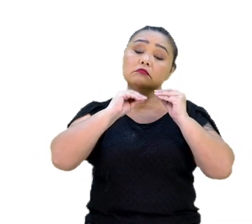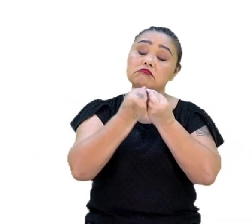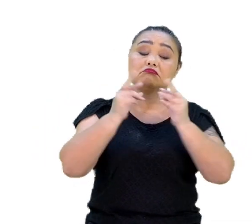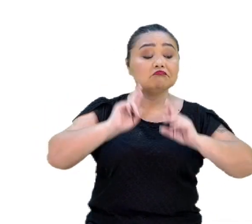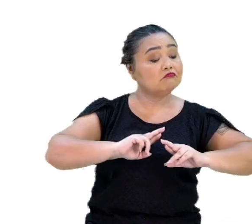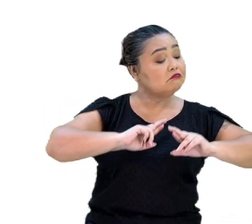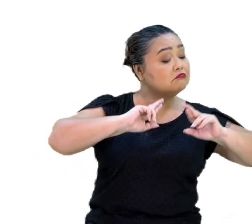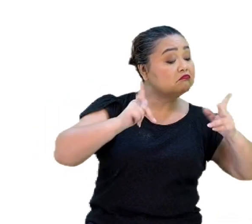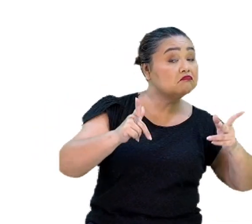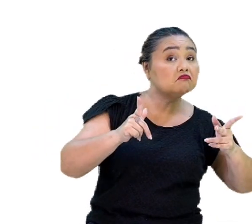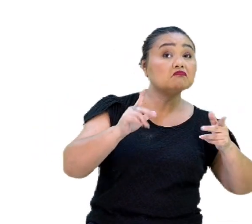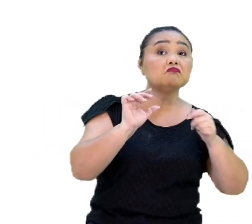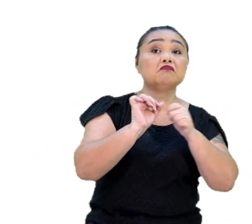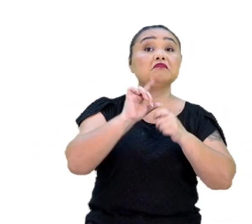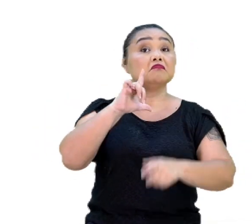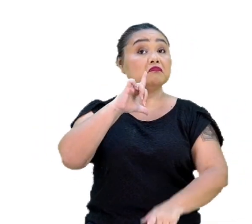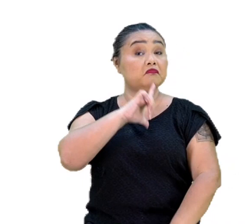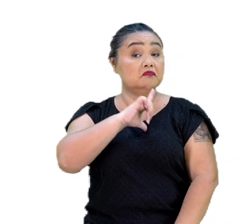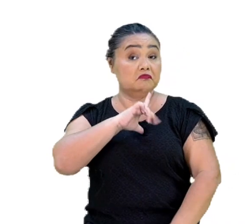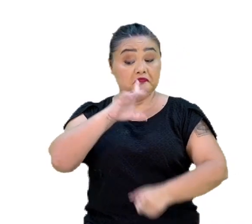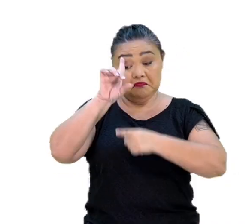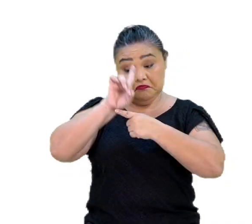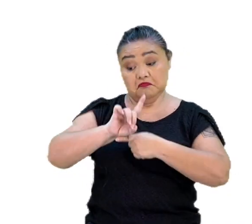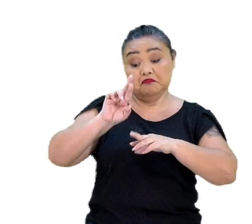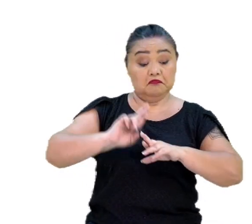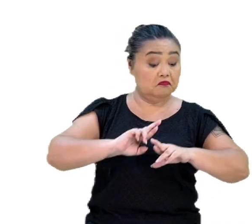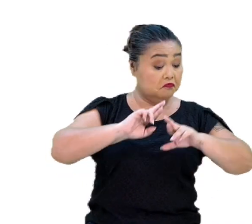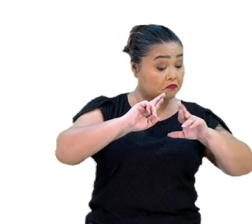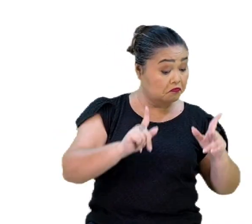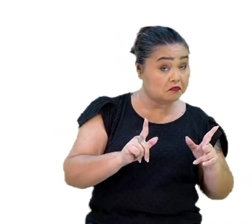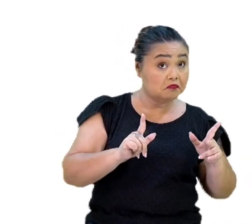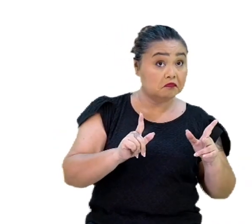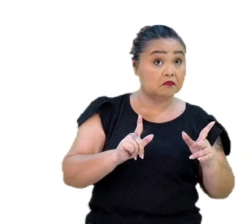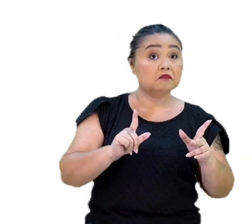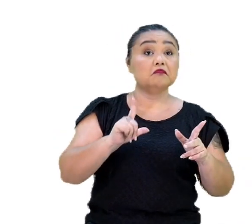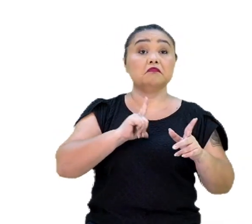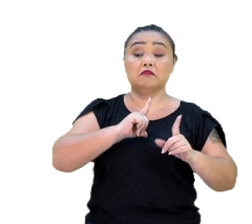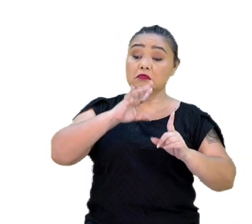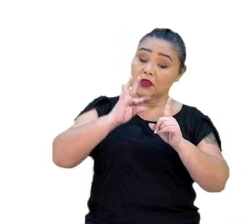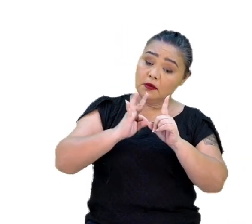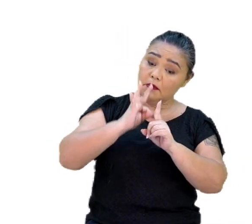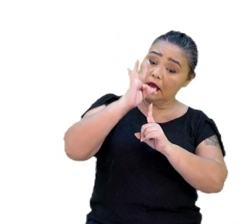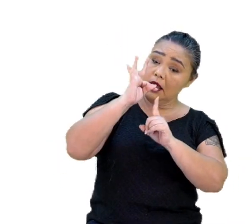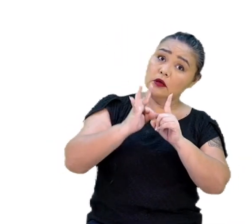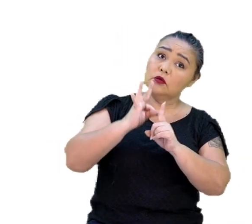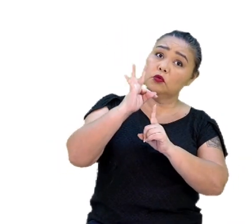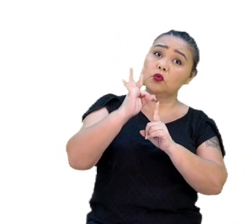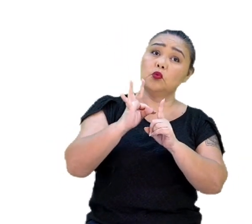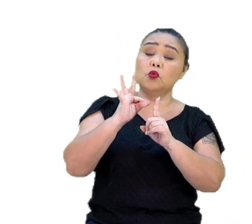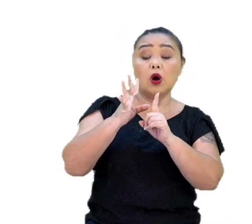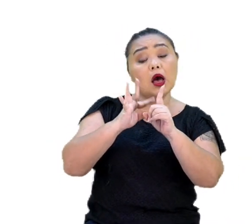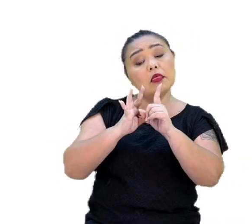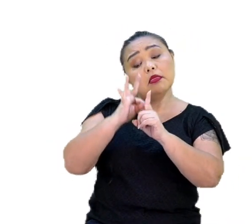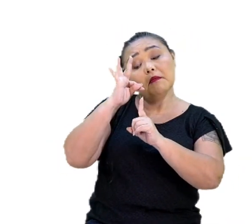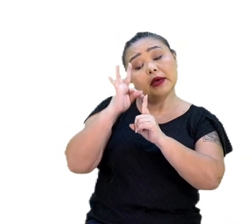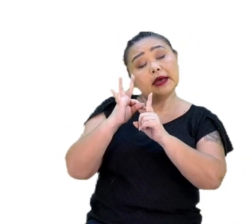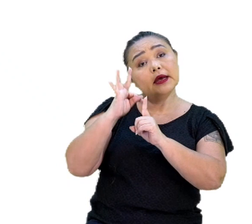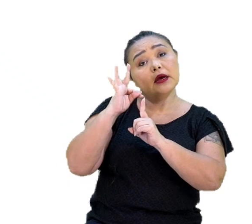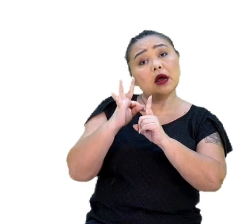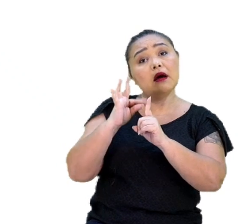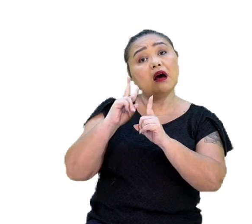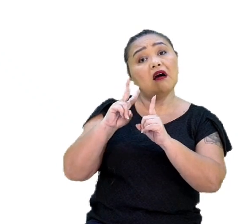diferentes possuem densidades diferentes. Temperatura. A temperatura, gente,